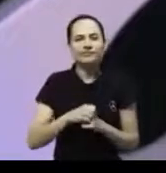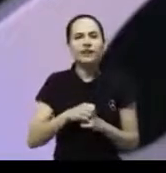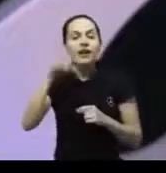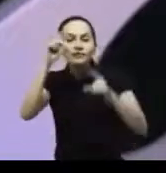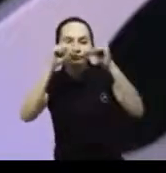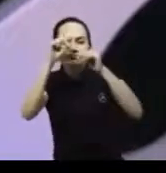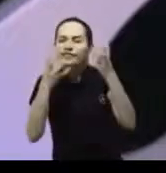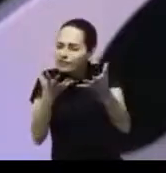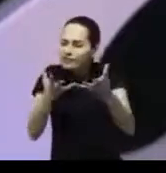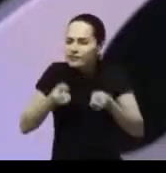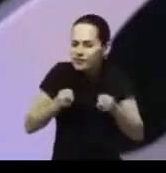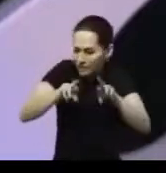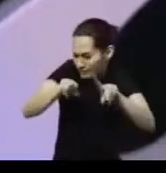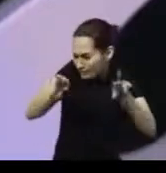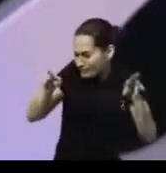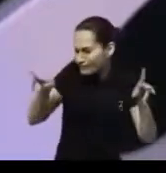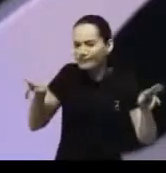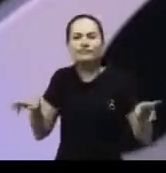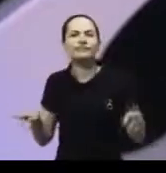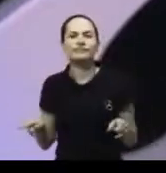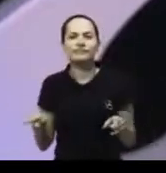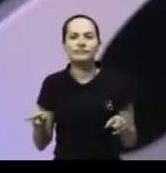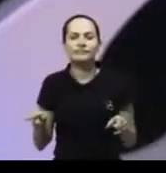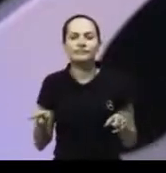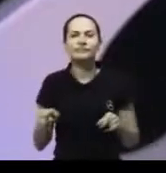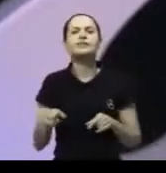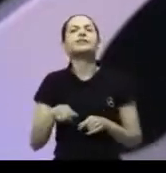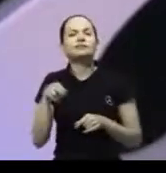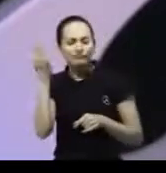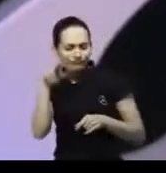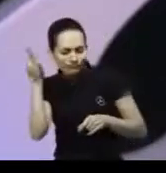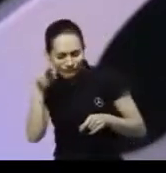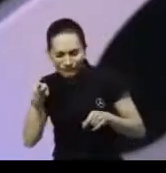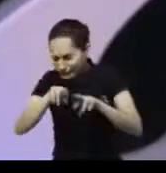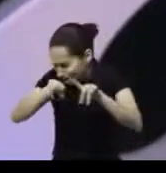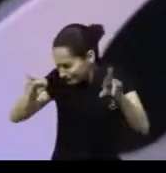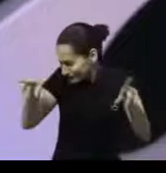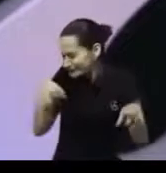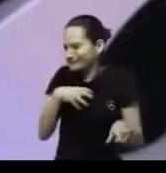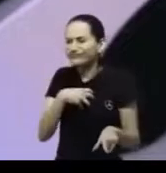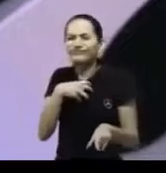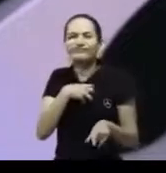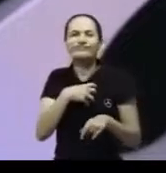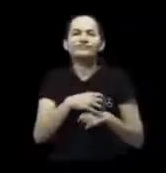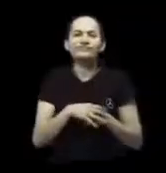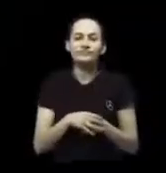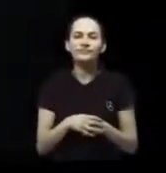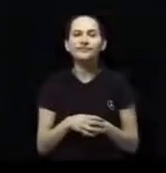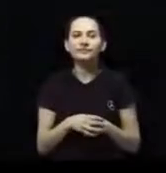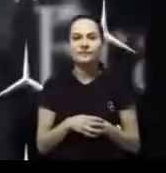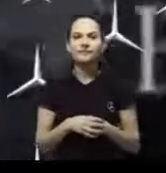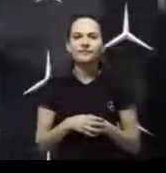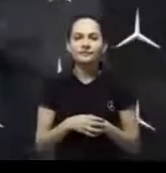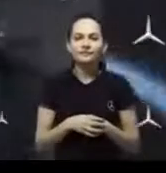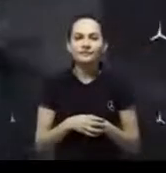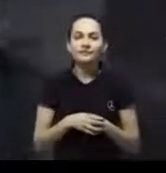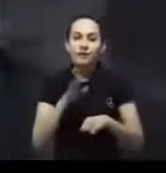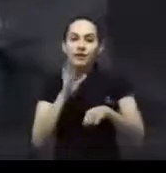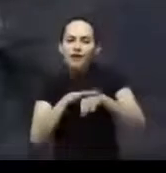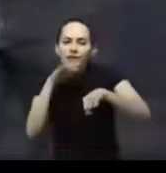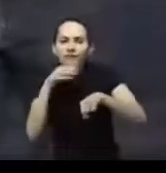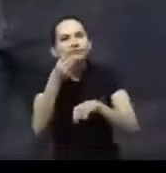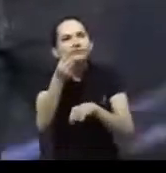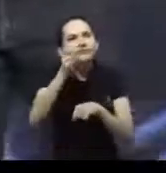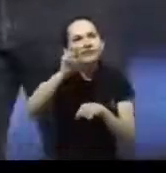estrela é acessível de diversas formas e através de diversas alianças mais do